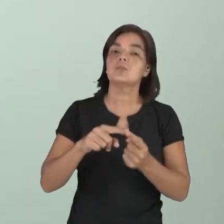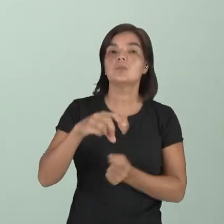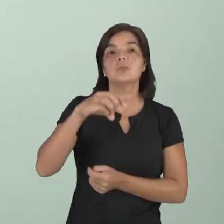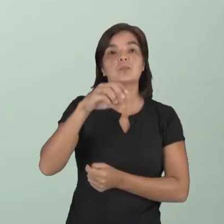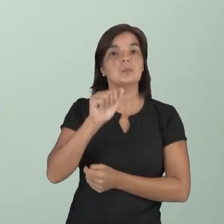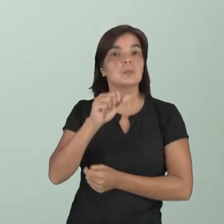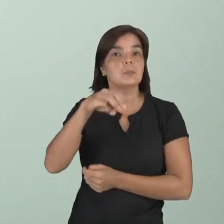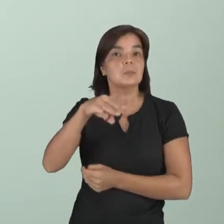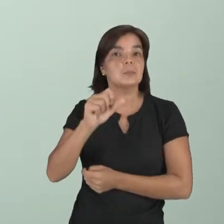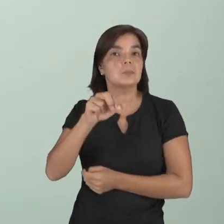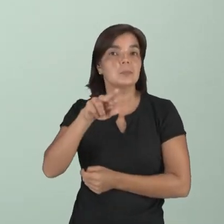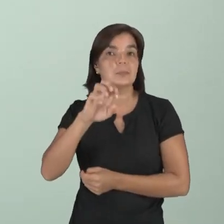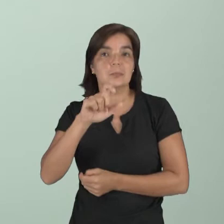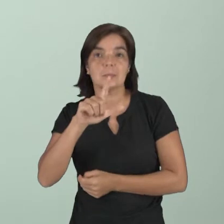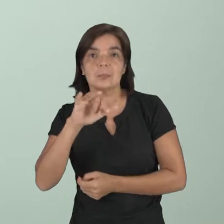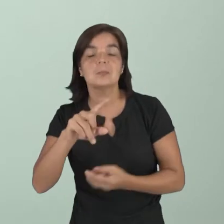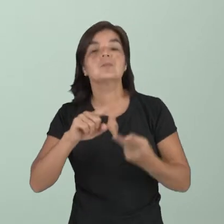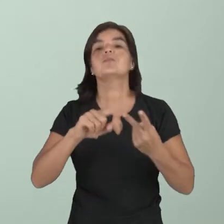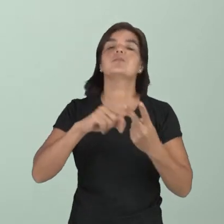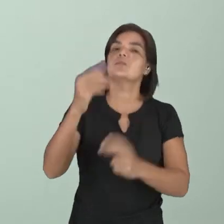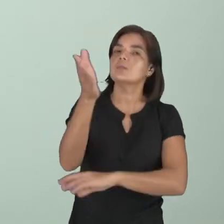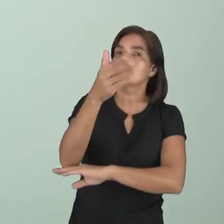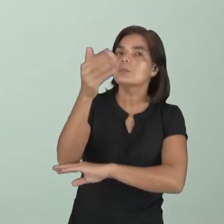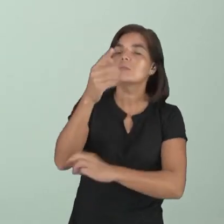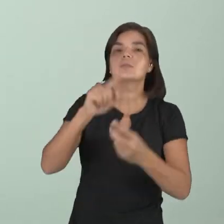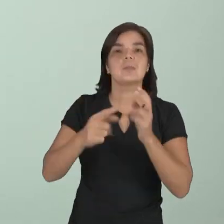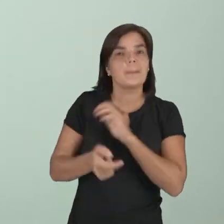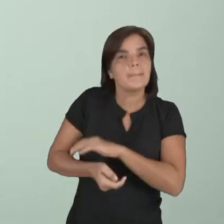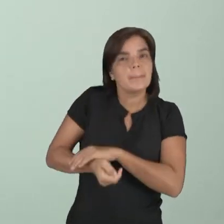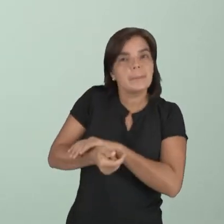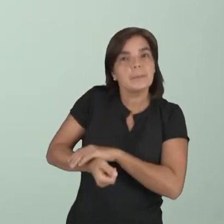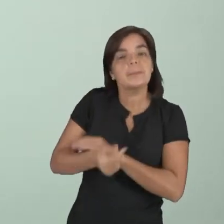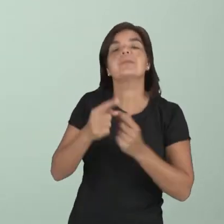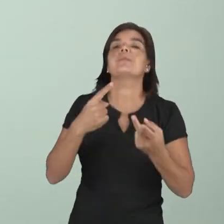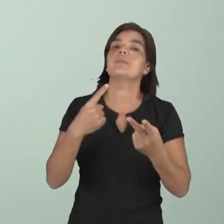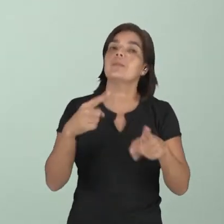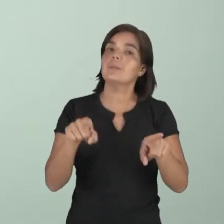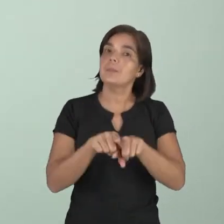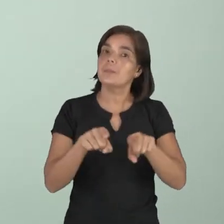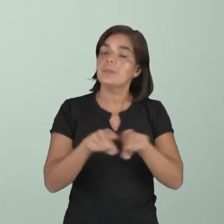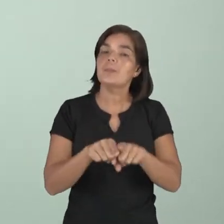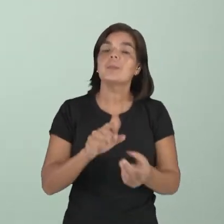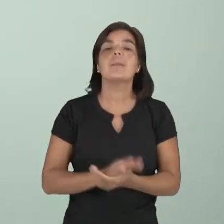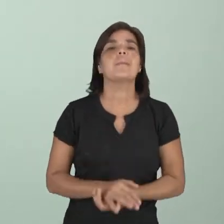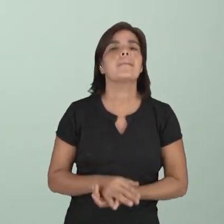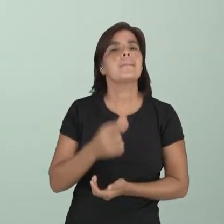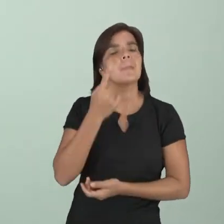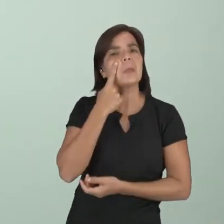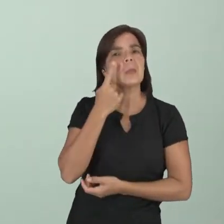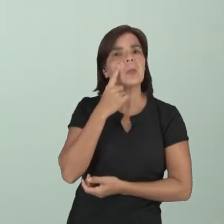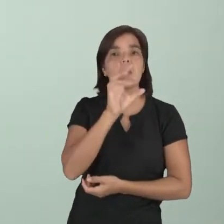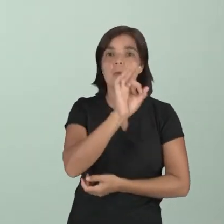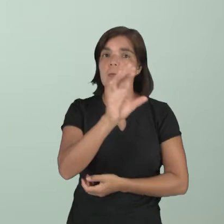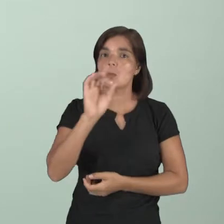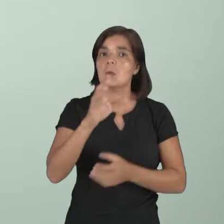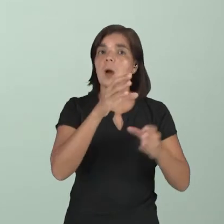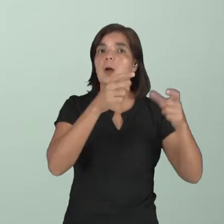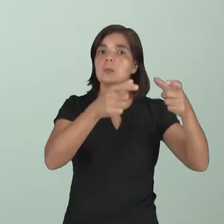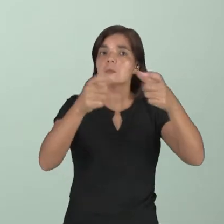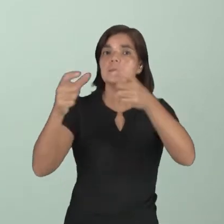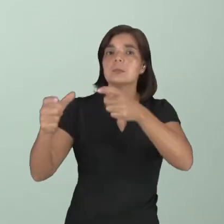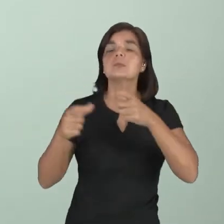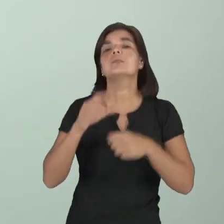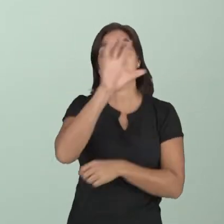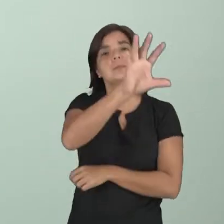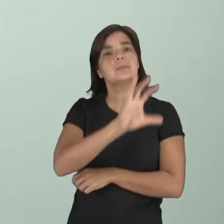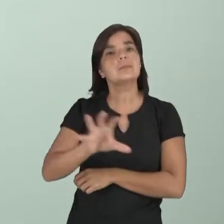amarelinha, o jogo da bandeira, jogo de bila, peteca. E é interessante também identificar que em cada região os